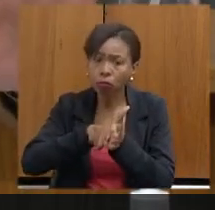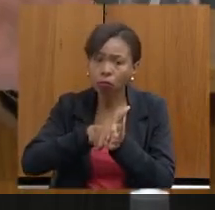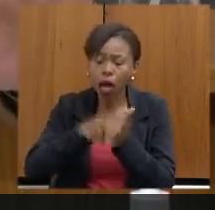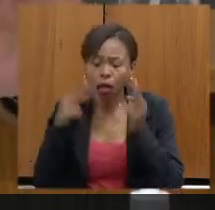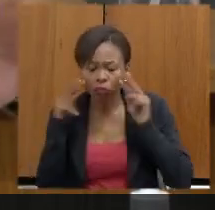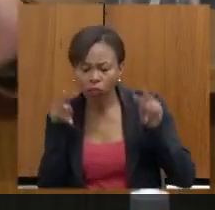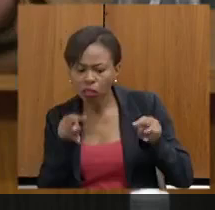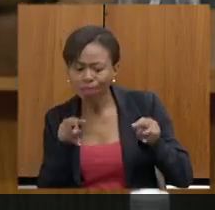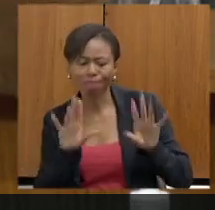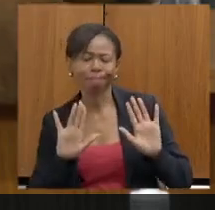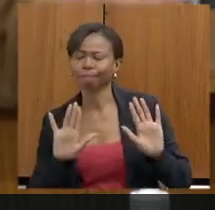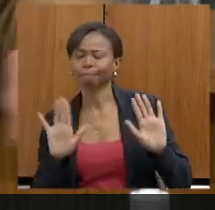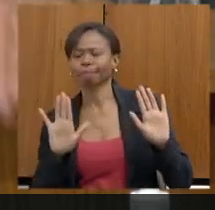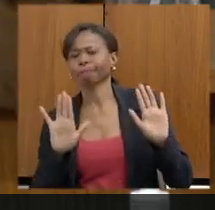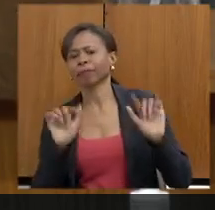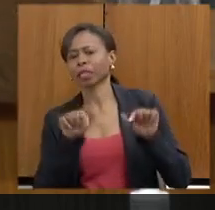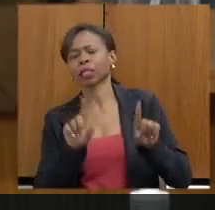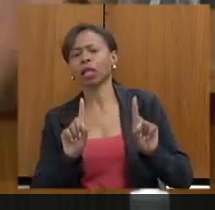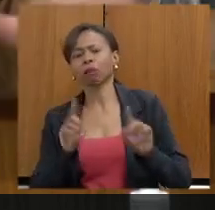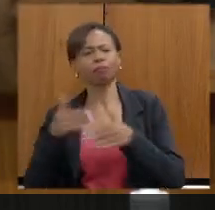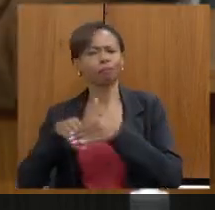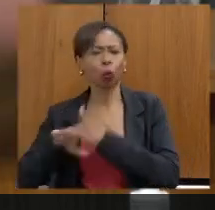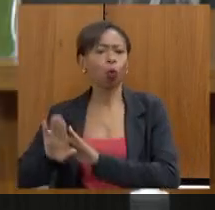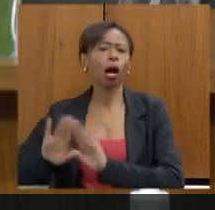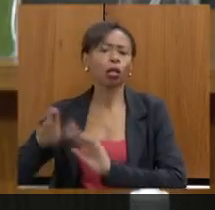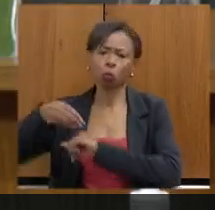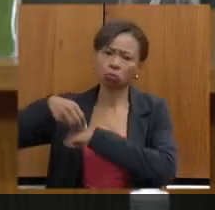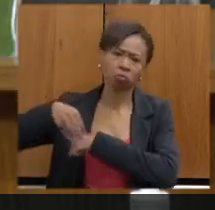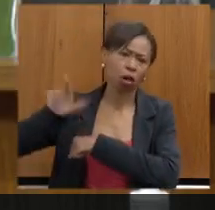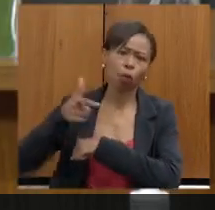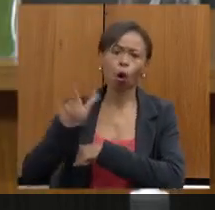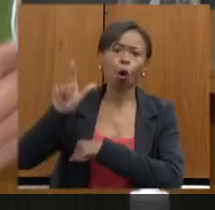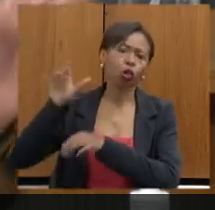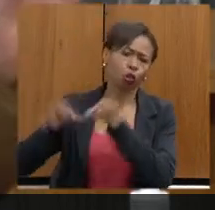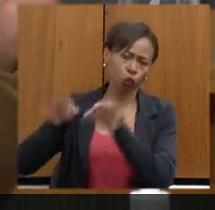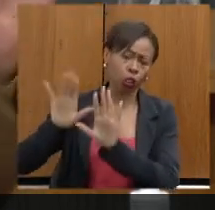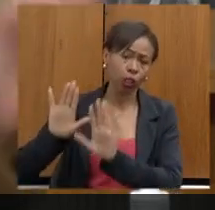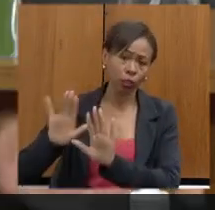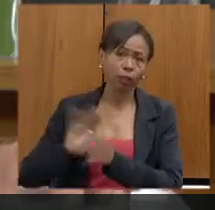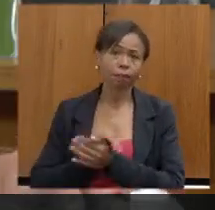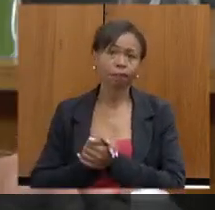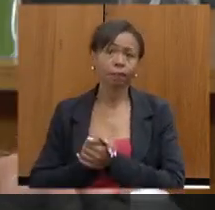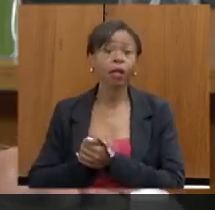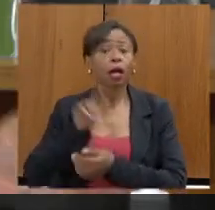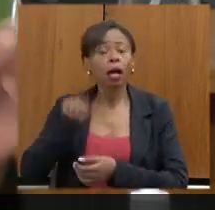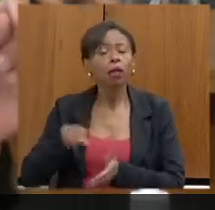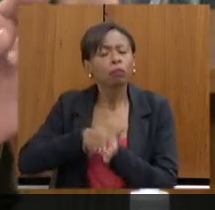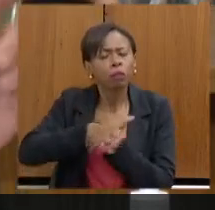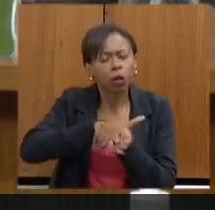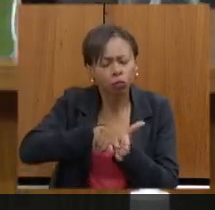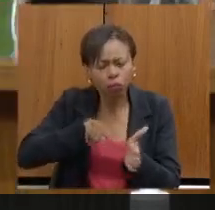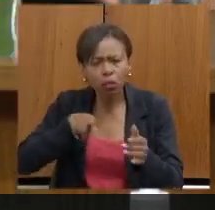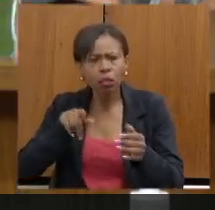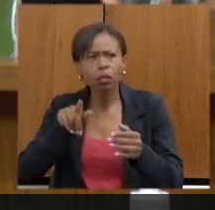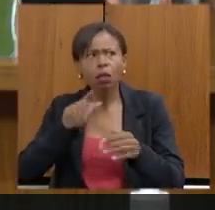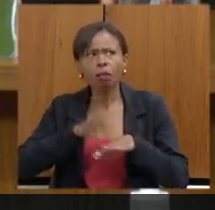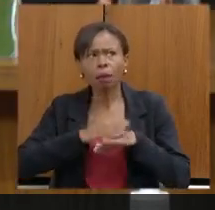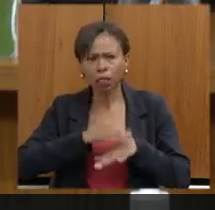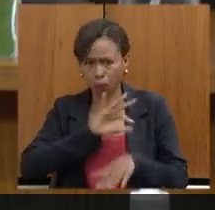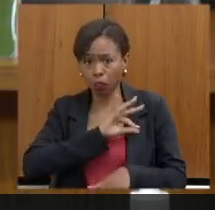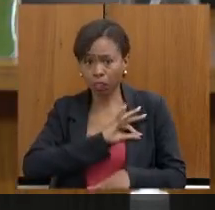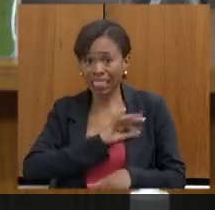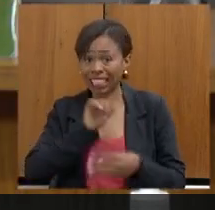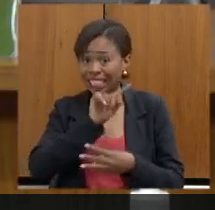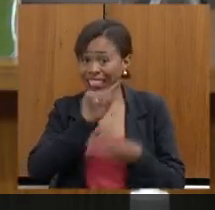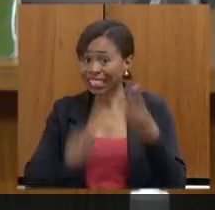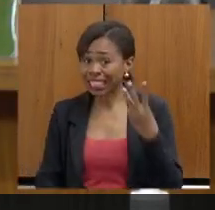aqui não ela foi aqui vou encaminhou para justiça é aquele inquieto nosso feito e eu vou repetir